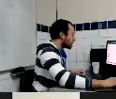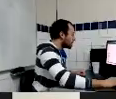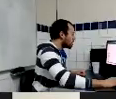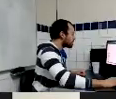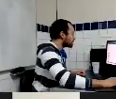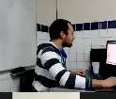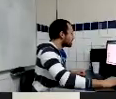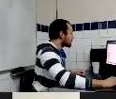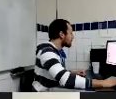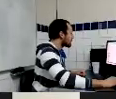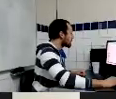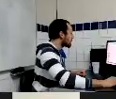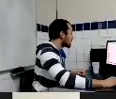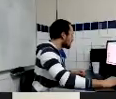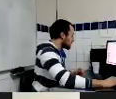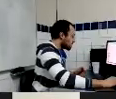Bora.